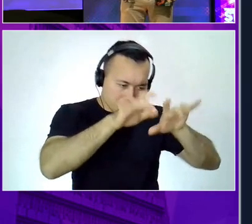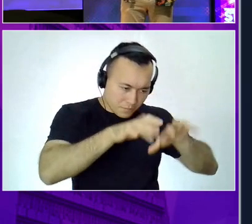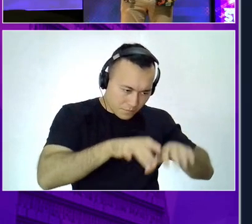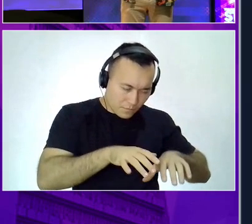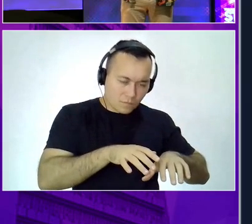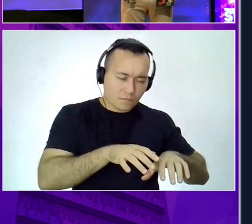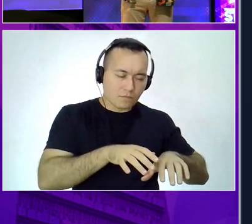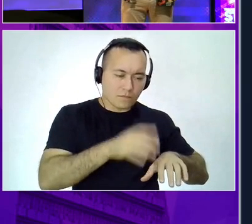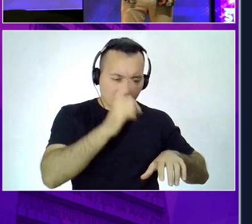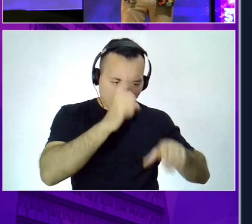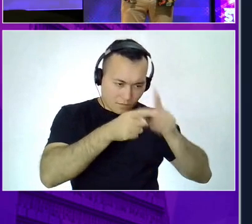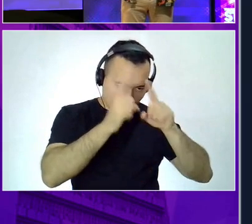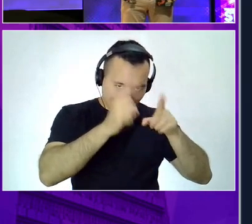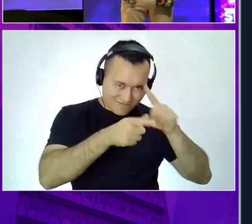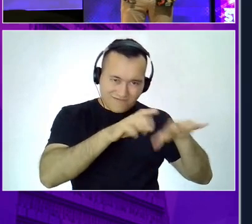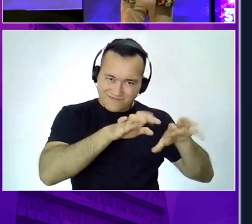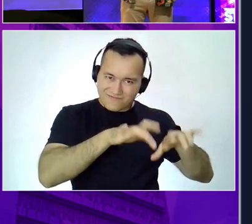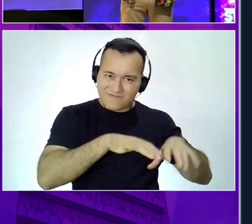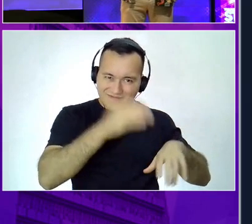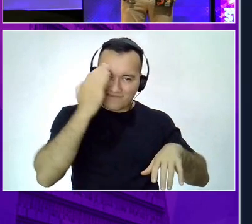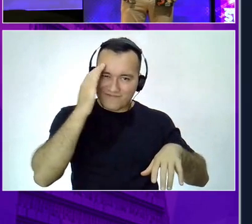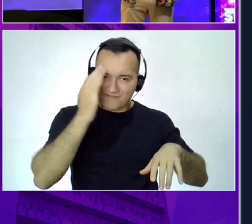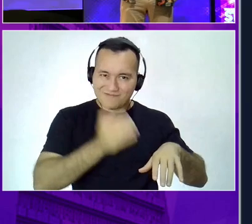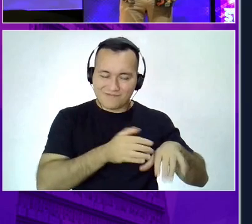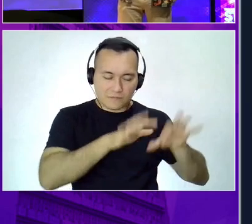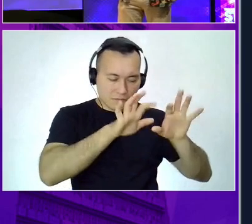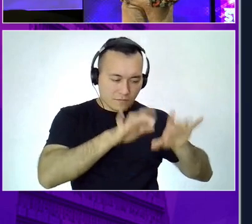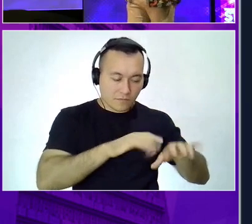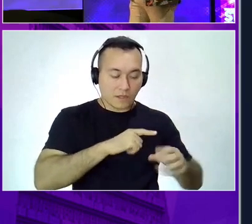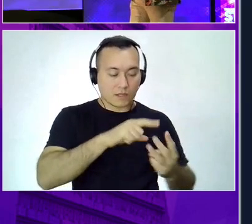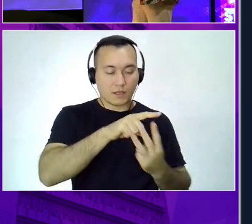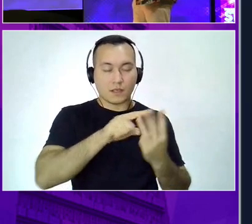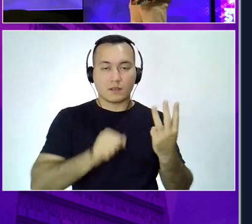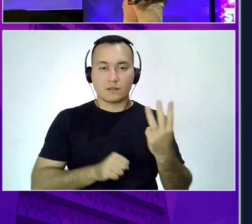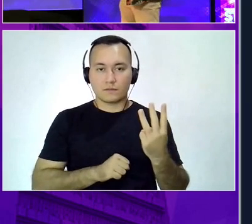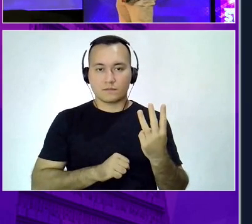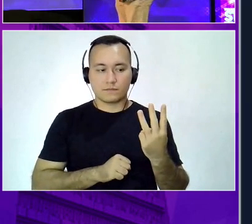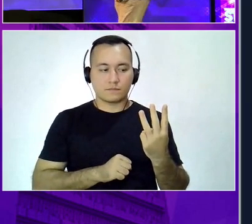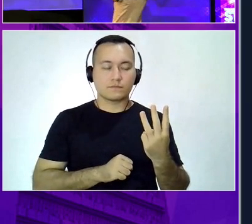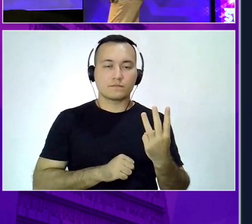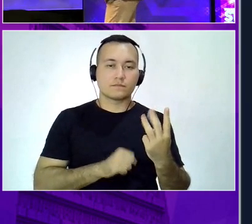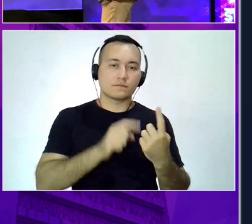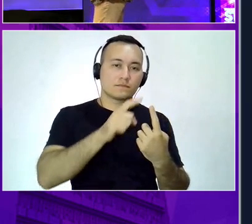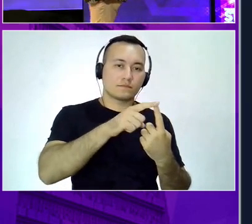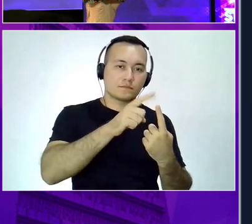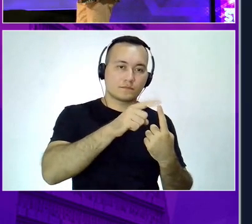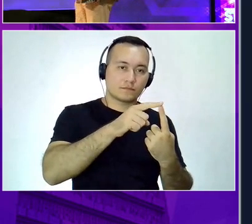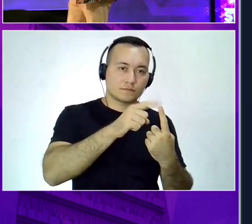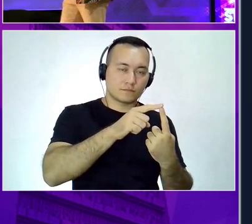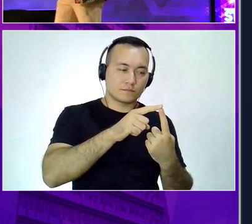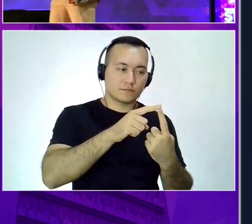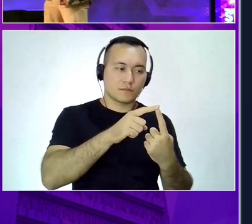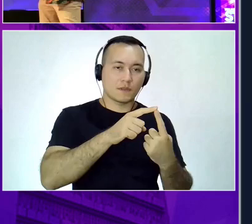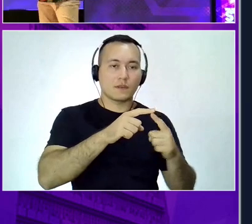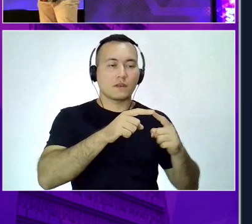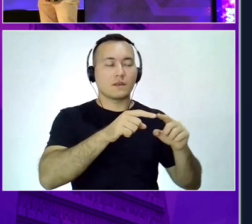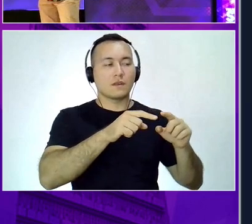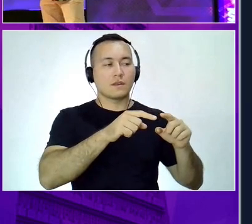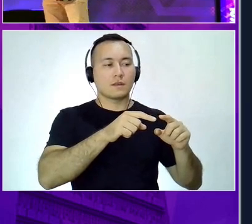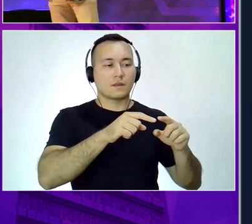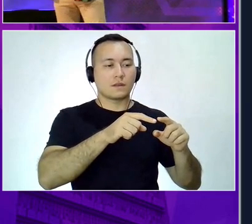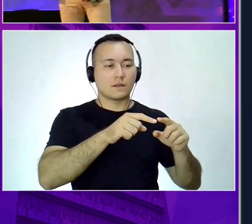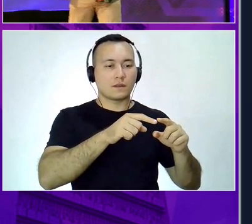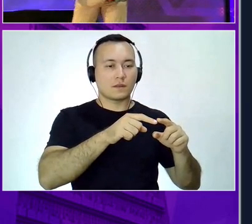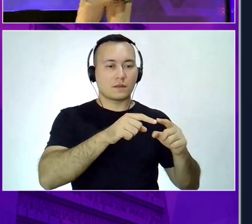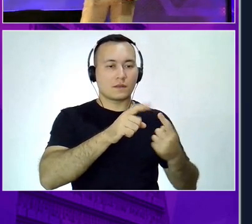aí, você tem três tipos de instruções que você dá. Então, a gente tem um vetor de mensagens. A primeira instrução que a gente tem aqui é a instrução que a gente chama